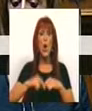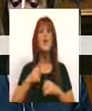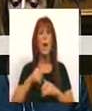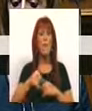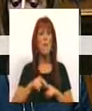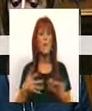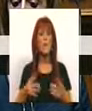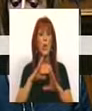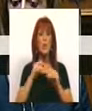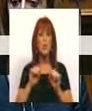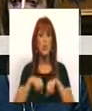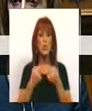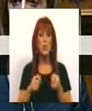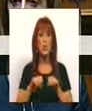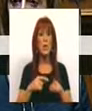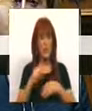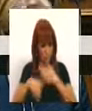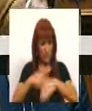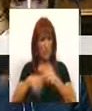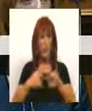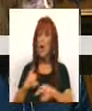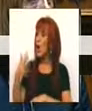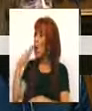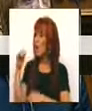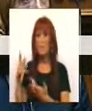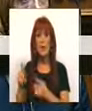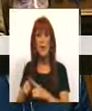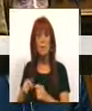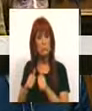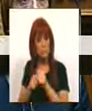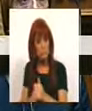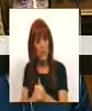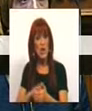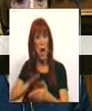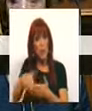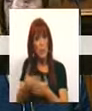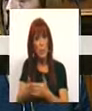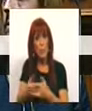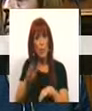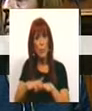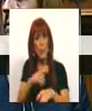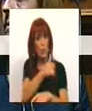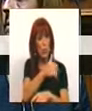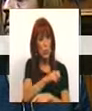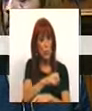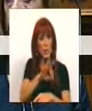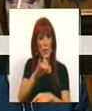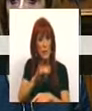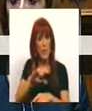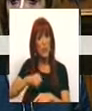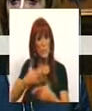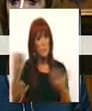deixar de áudio social energia e vamos naturalmente secundarizar as propriedades problema do bloco de esquerda e do